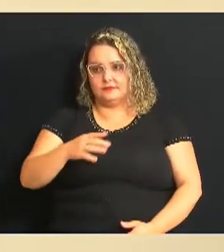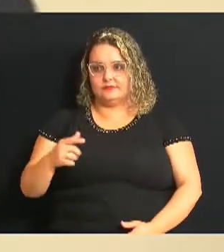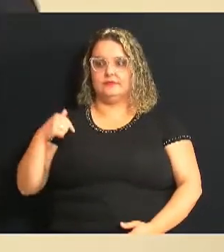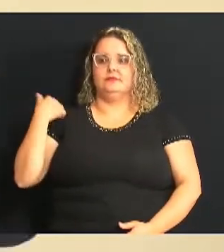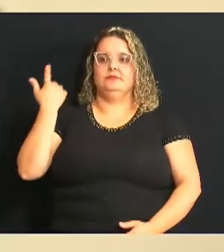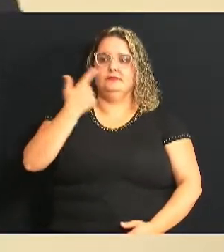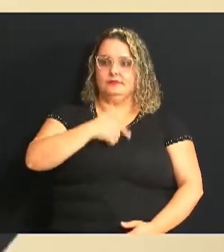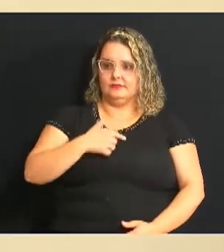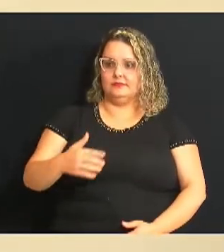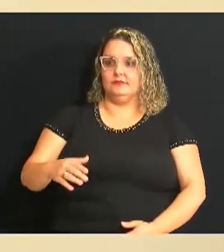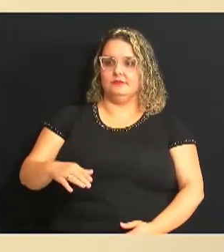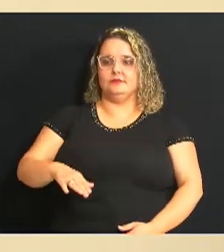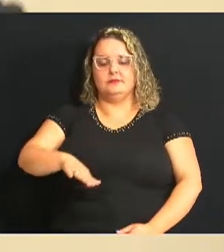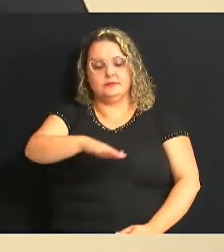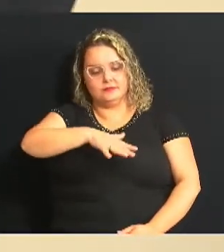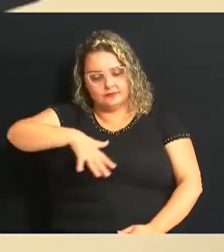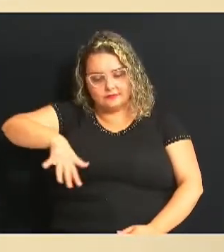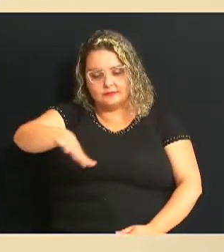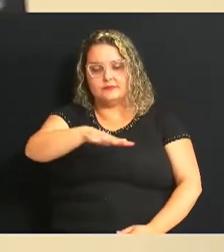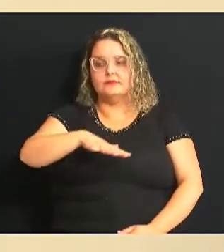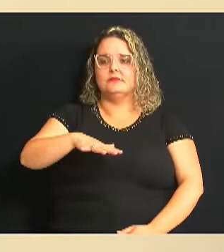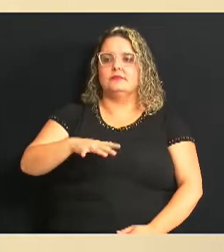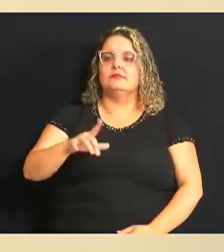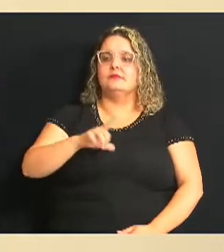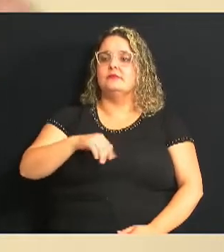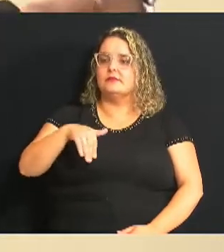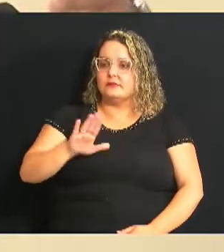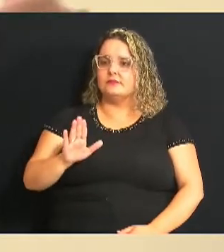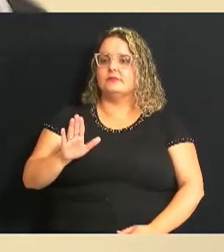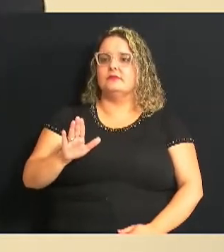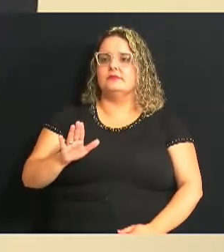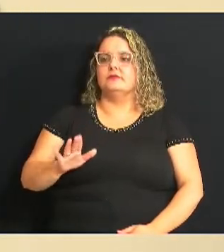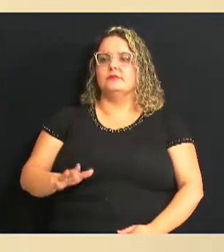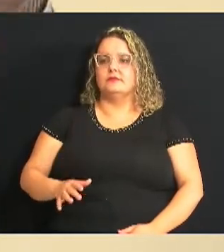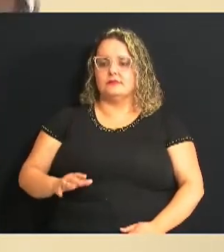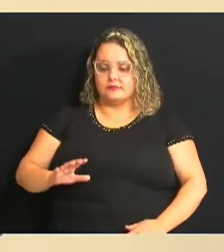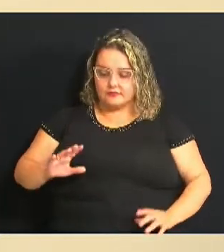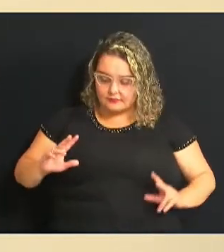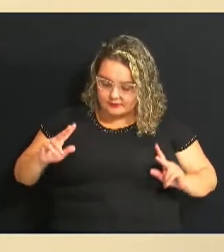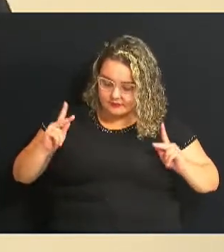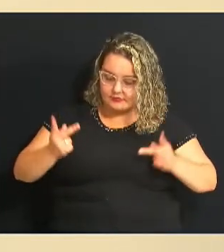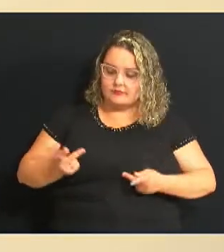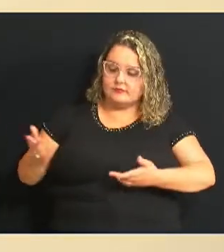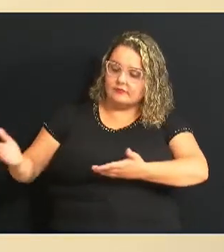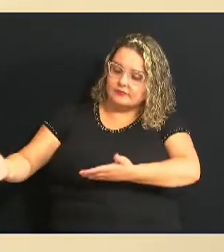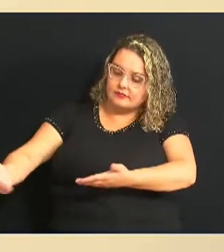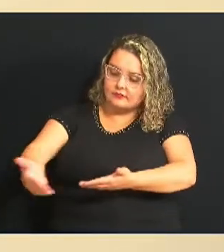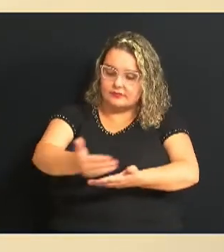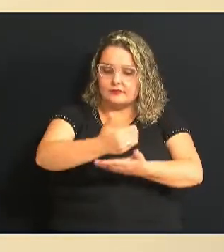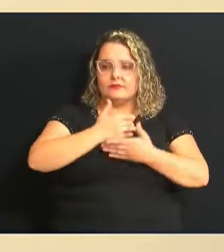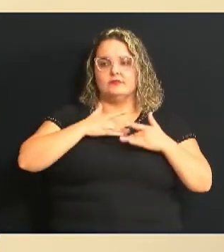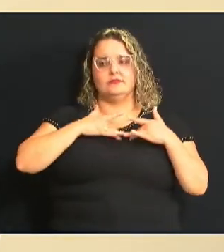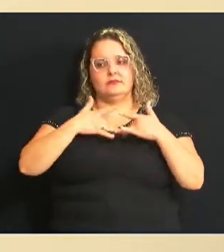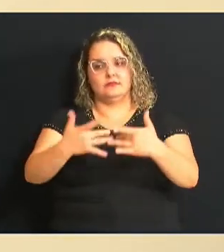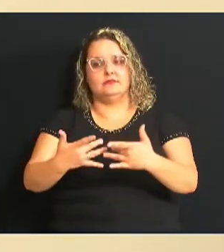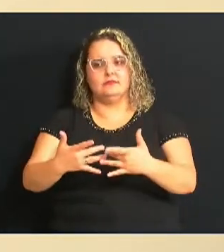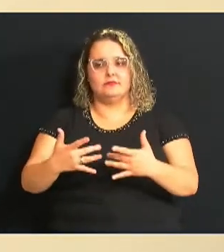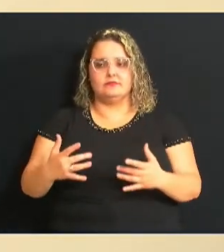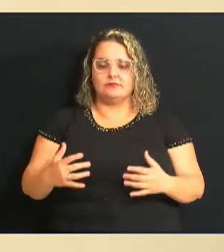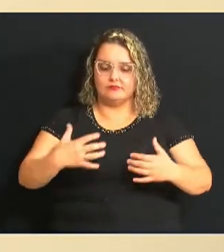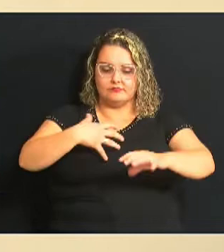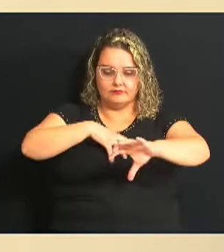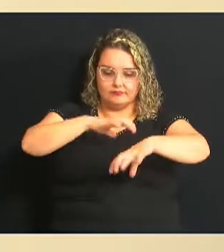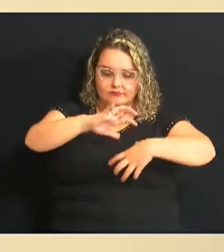nossa municipalidade tenha cada vez mais uma face humana, acolhedora, solidária, cheia de